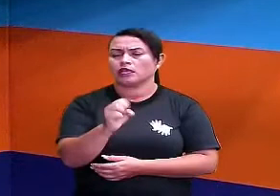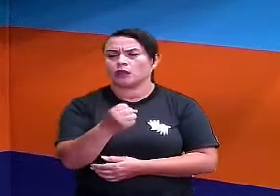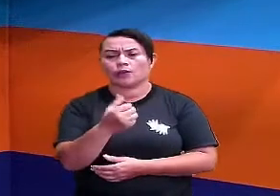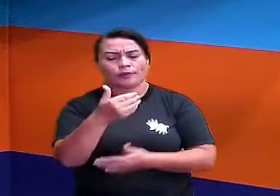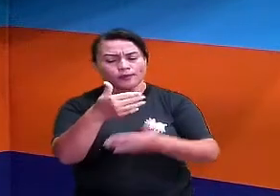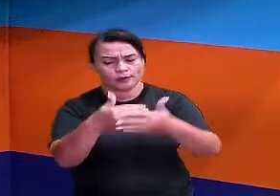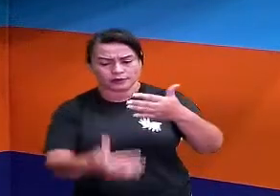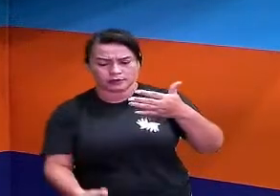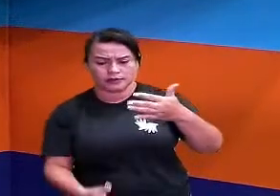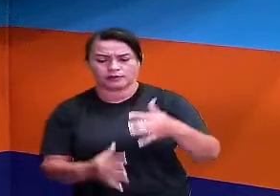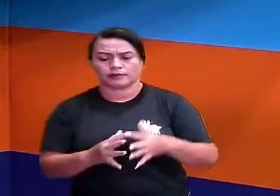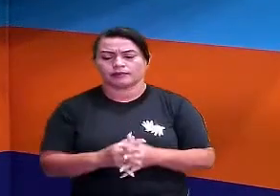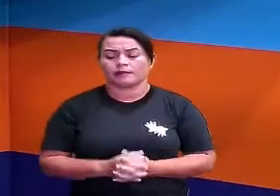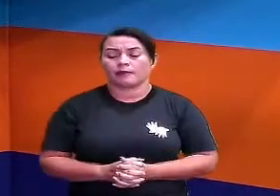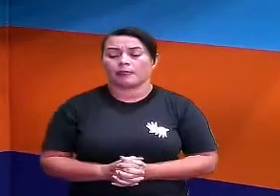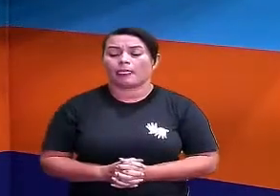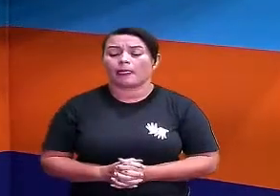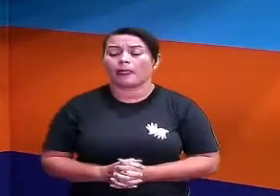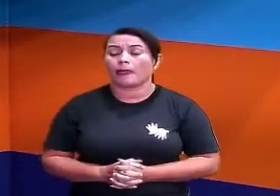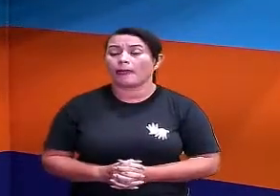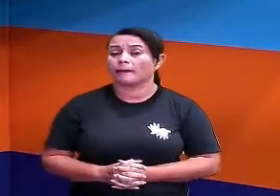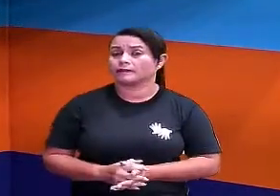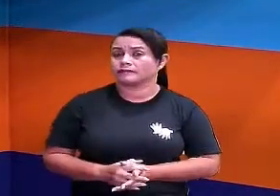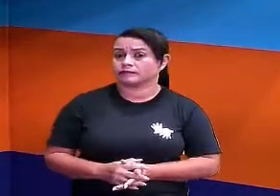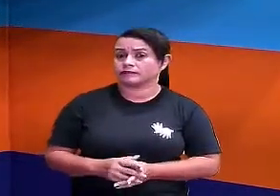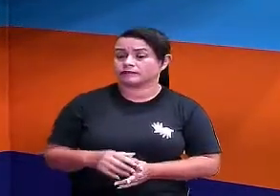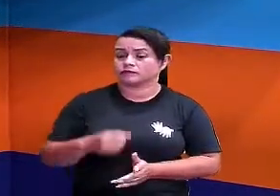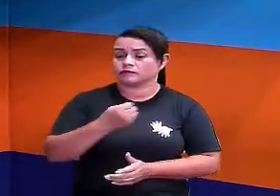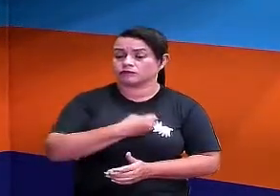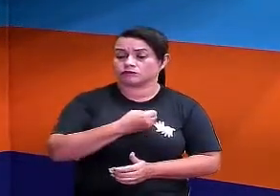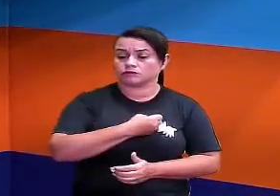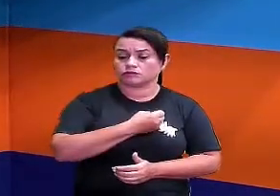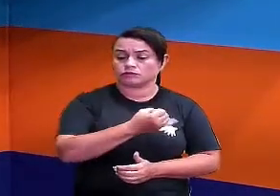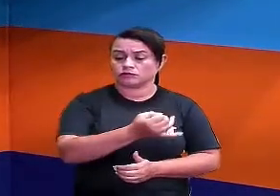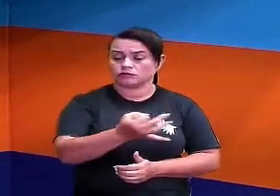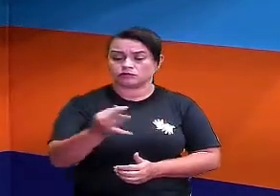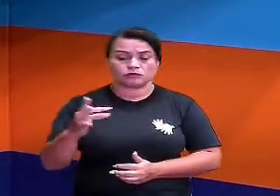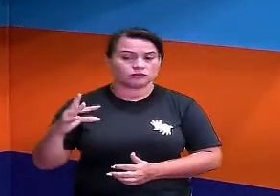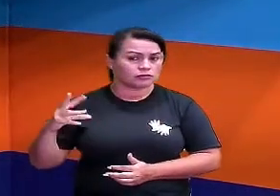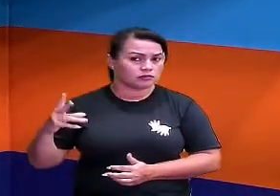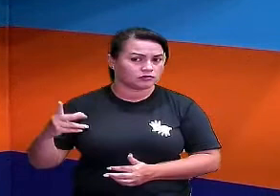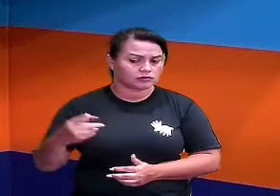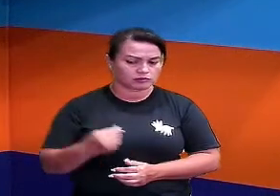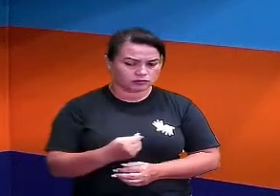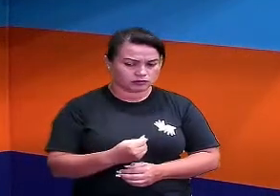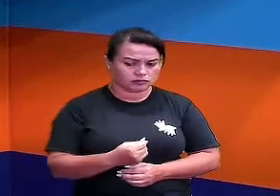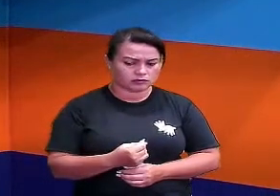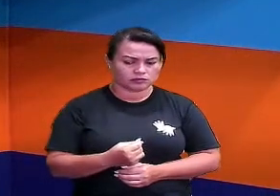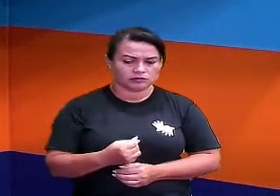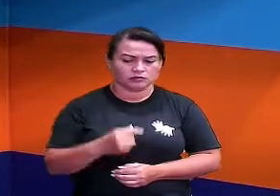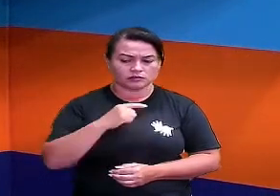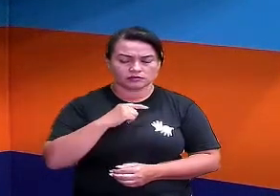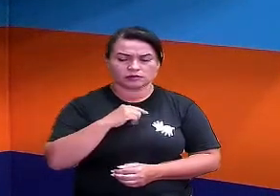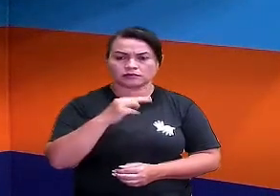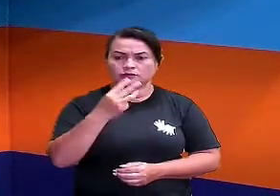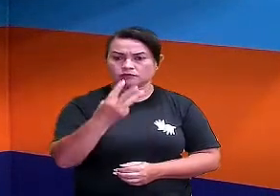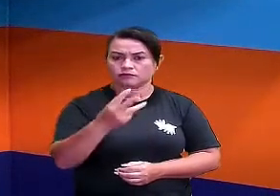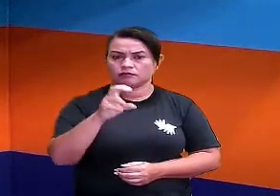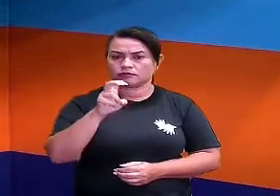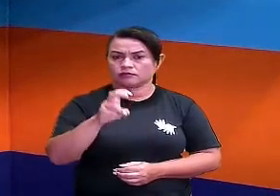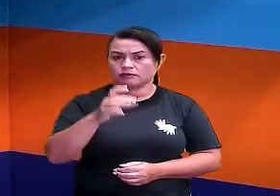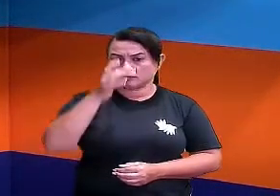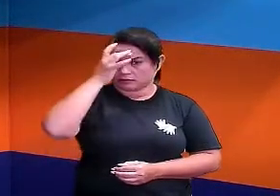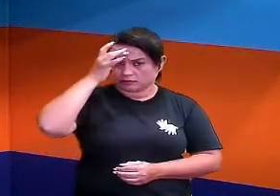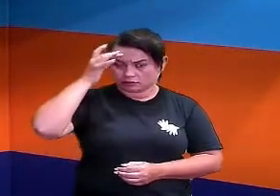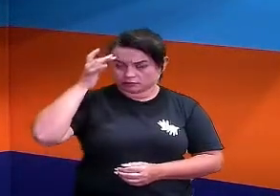assim sucessivamente. Eu peguei todos esses números, né, que foram 35 clientes,